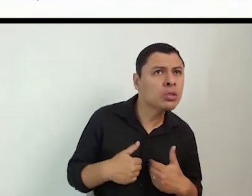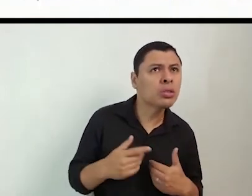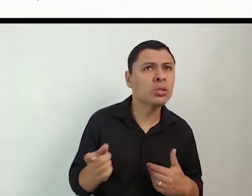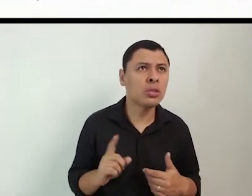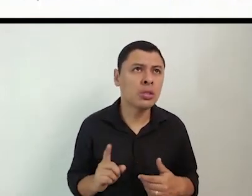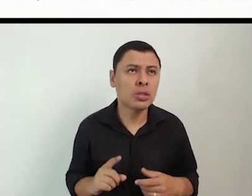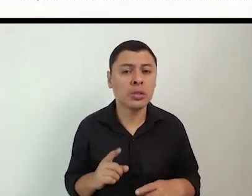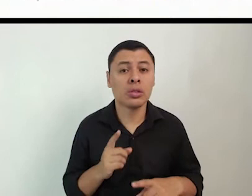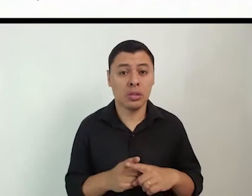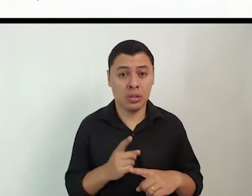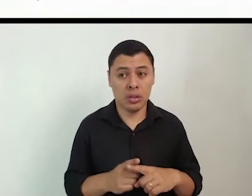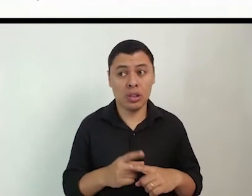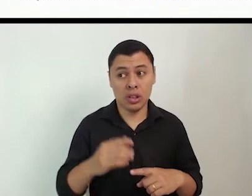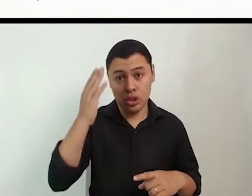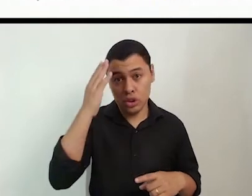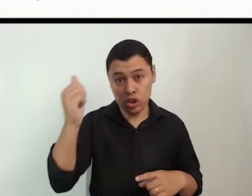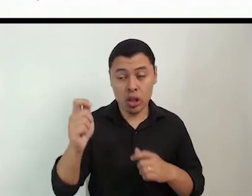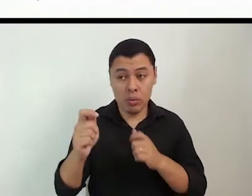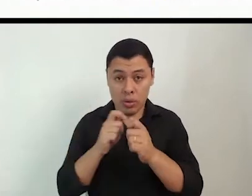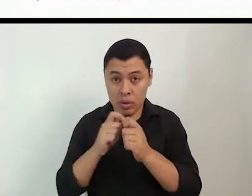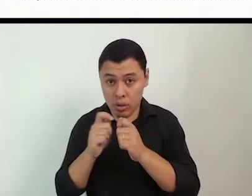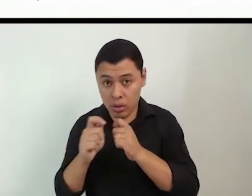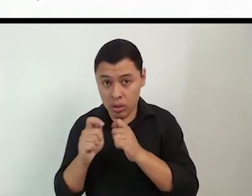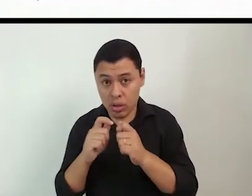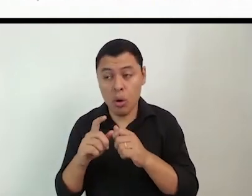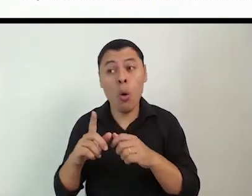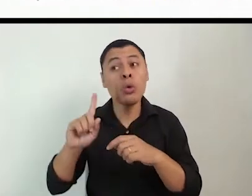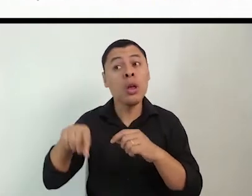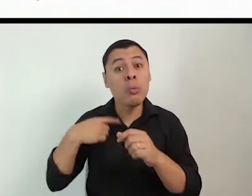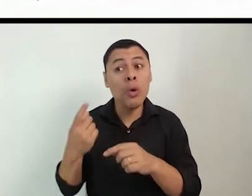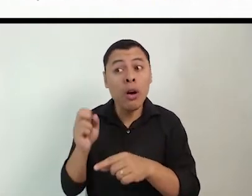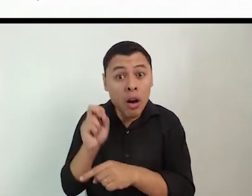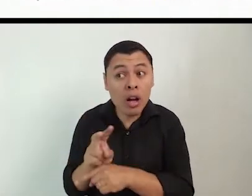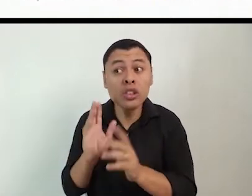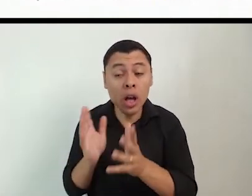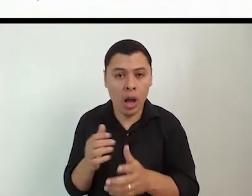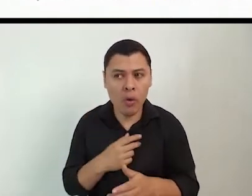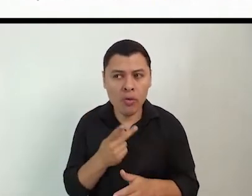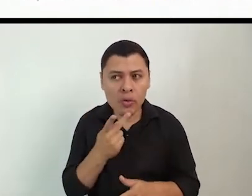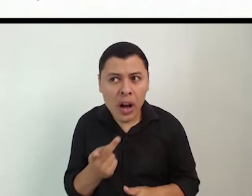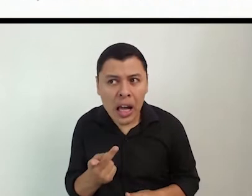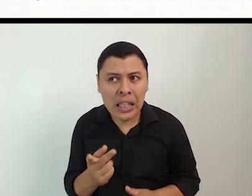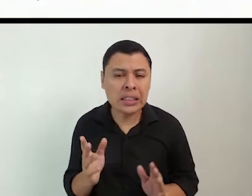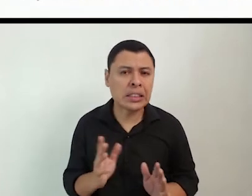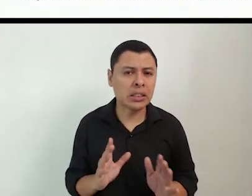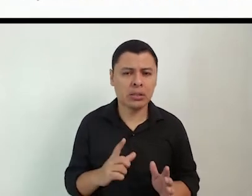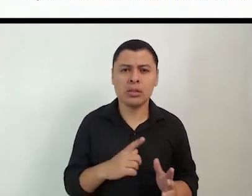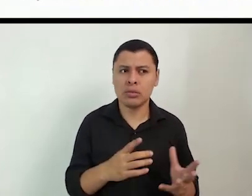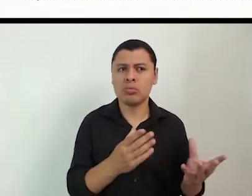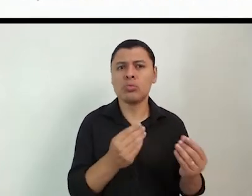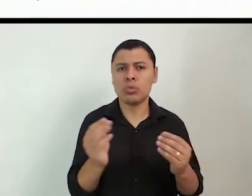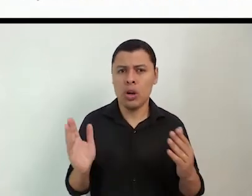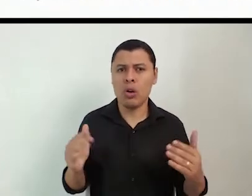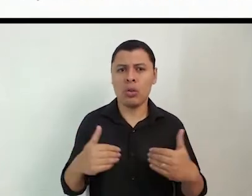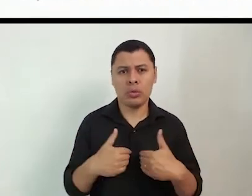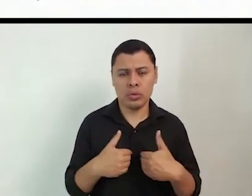da contratação quanto durante ou depois da contratação, né? Tem muitos autistas, inclusive eu, que,